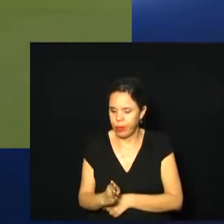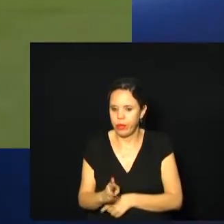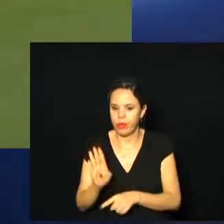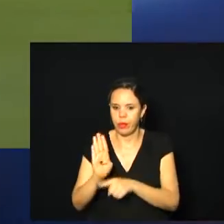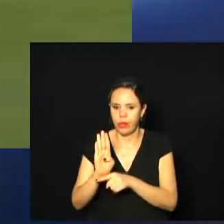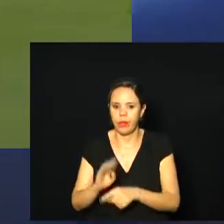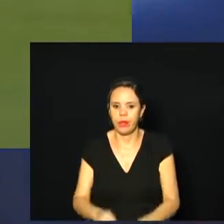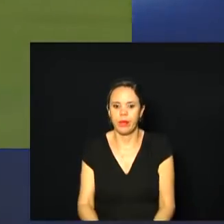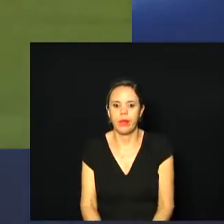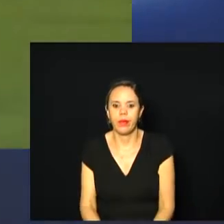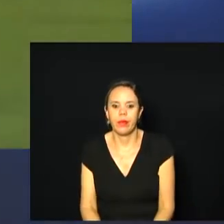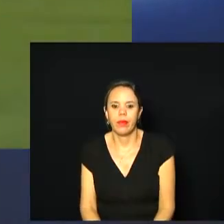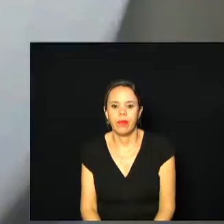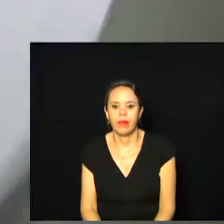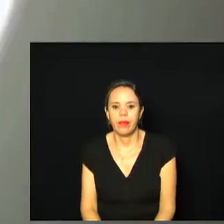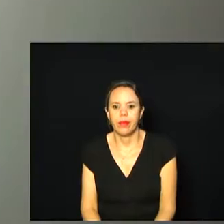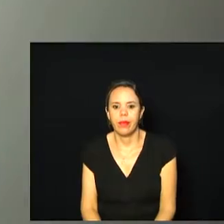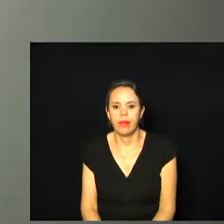Série B.